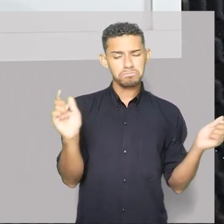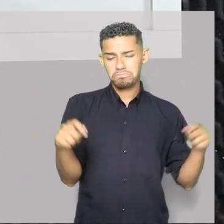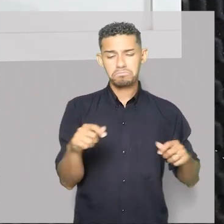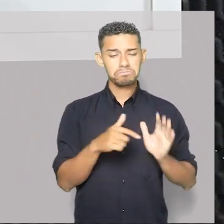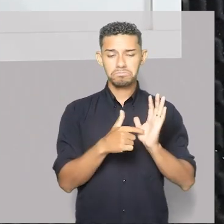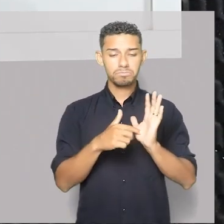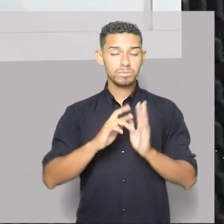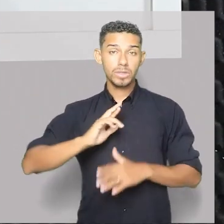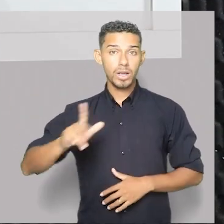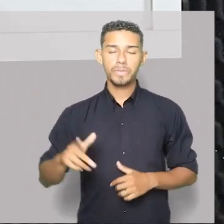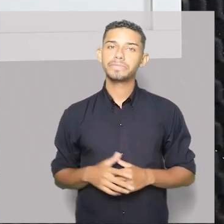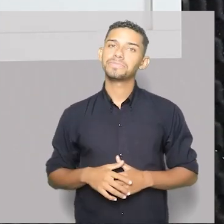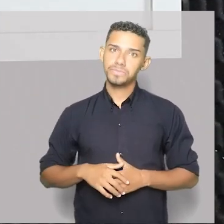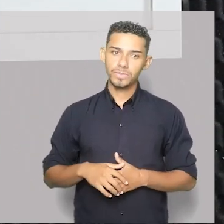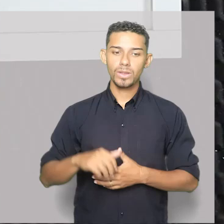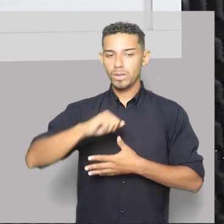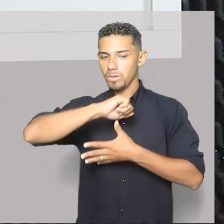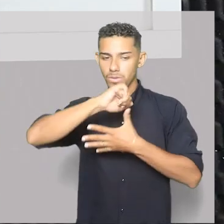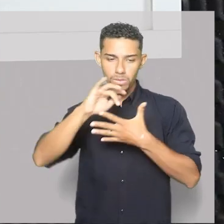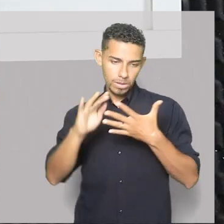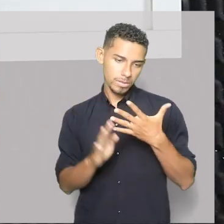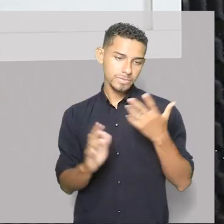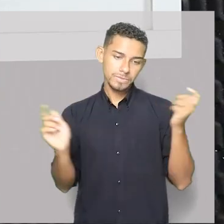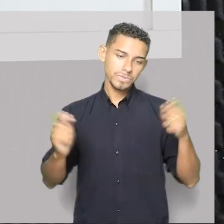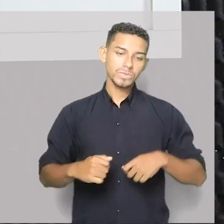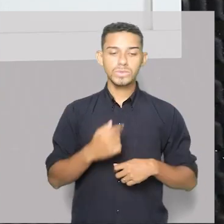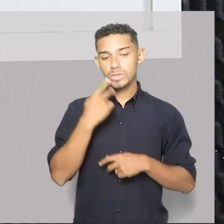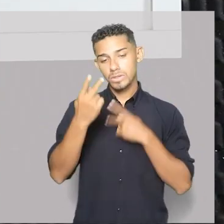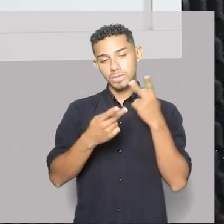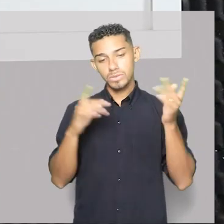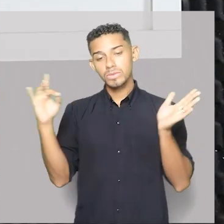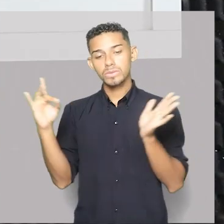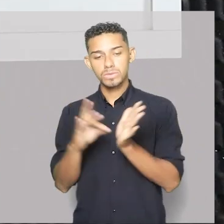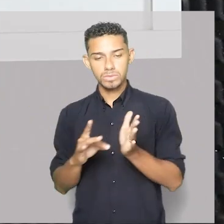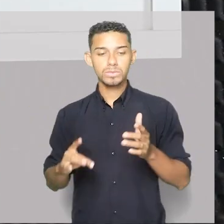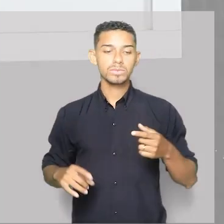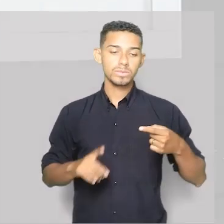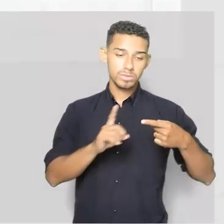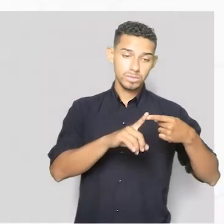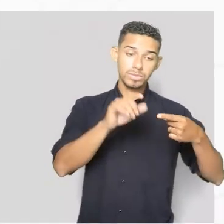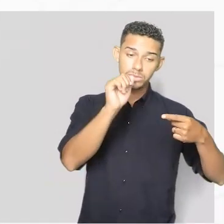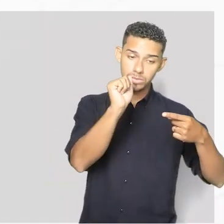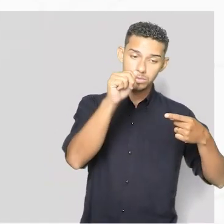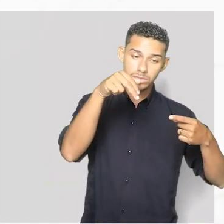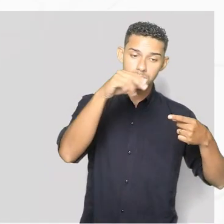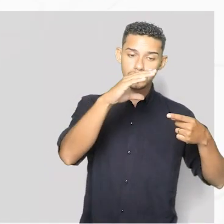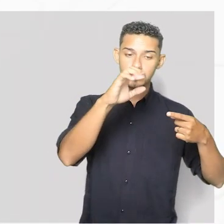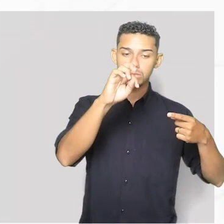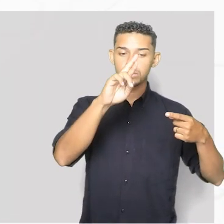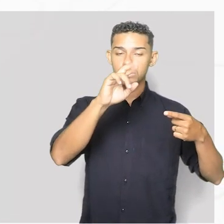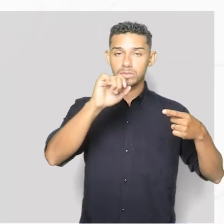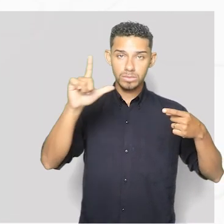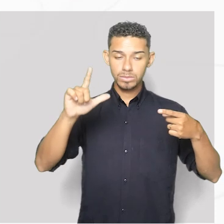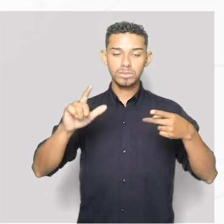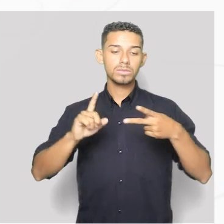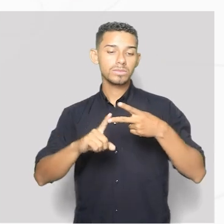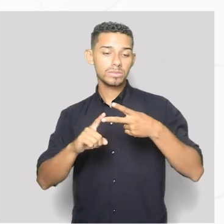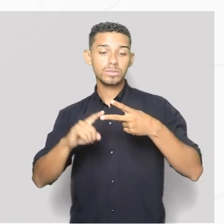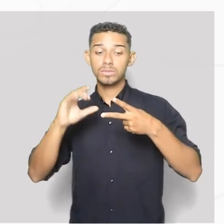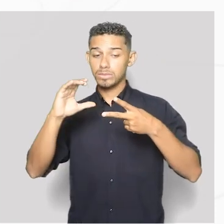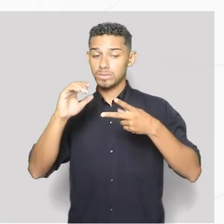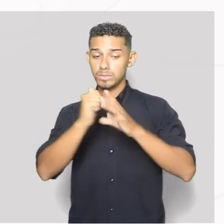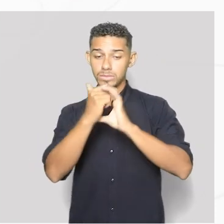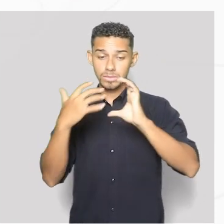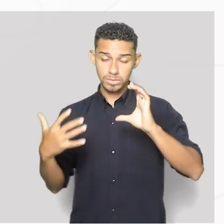gente pode ter duas alternativas aí que foram de fato coisas que a gente falou, que é o ancestral e os caracteres adquiridos. Os